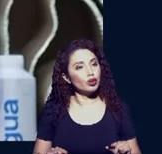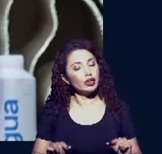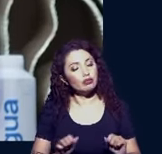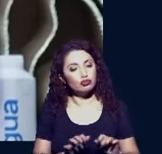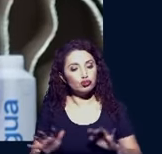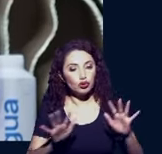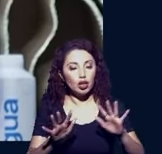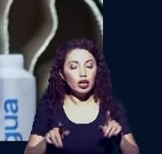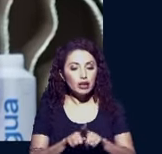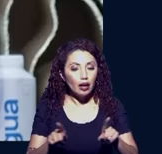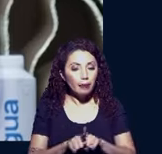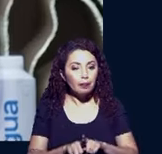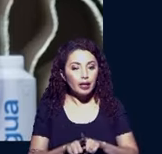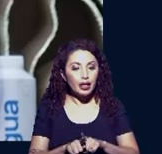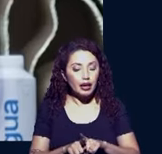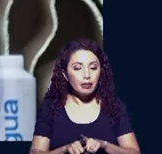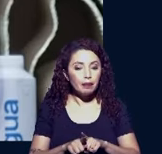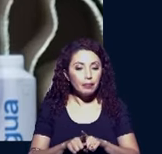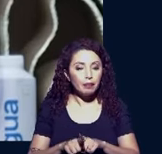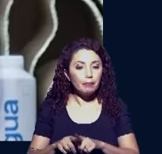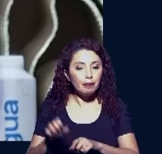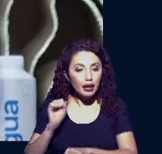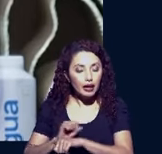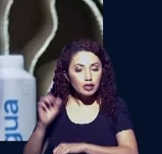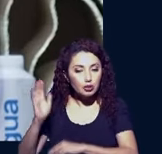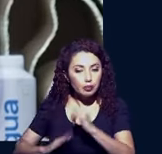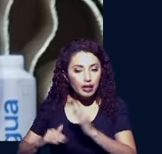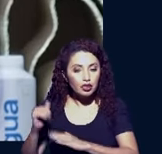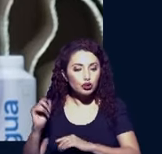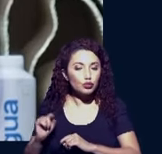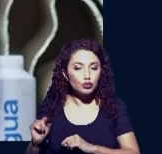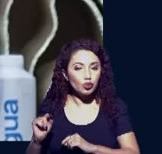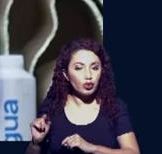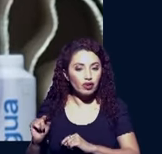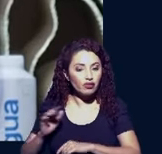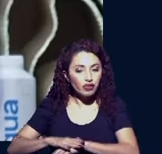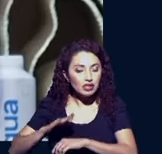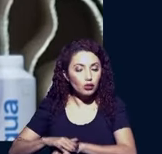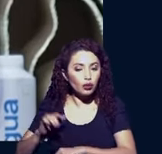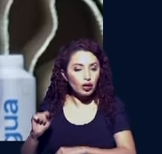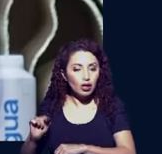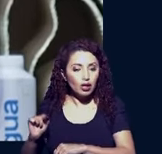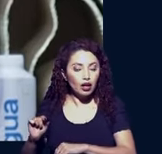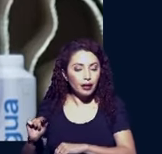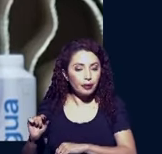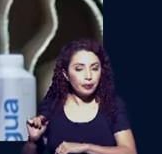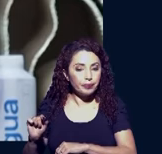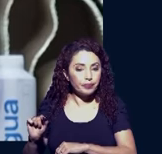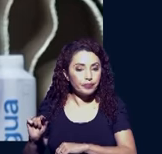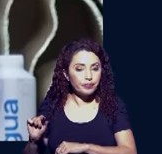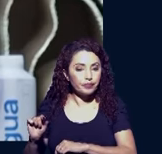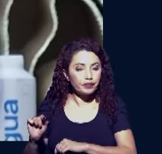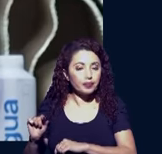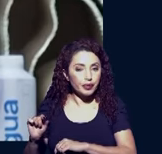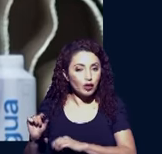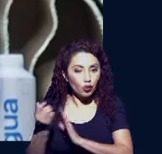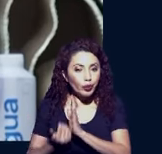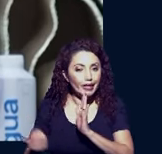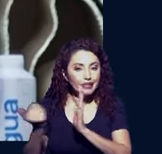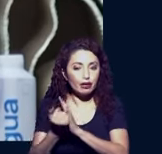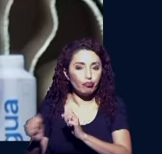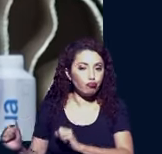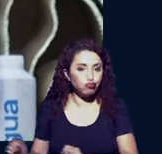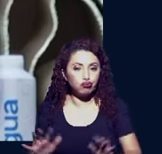ou reversão de práticas que hoje incidem na no excessivo eh nas excessivas emissões nós